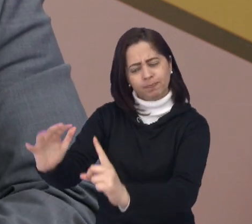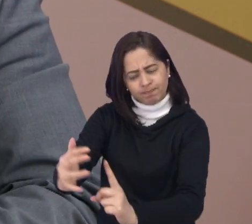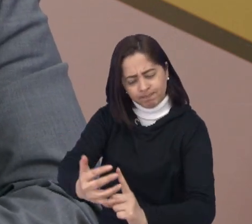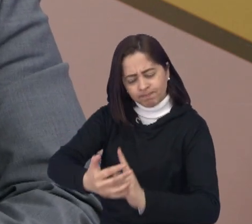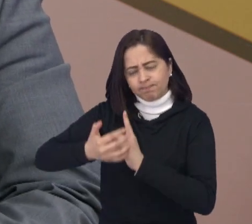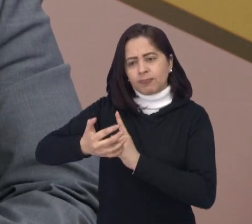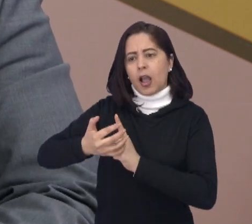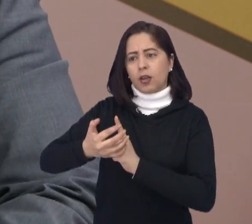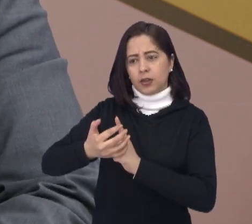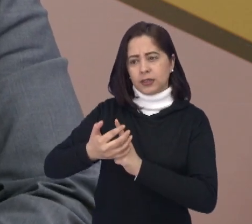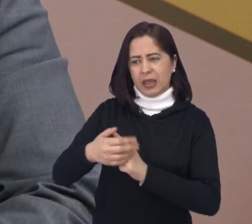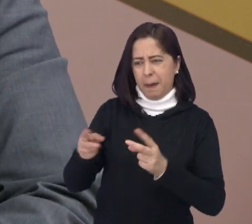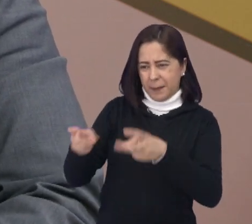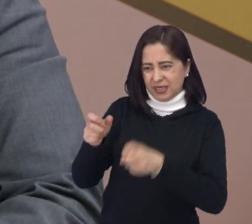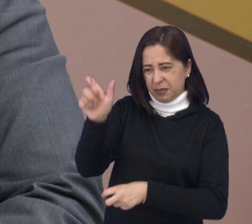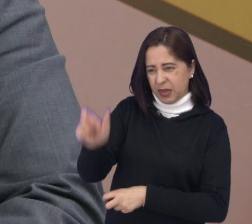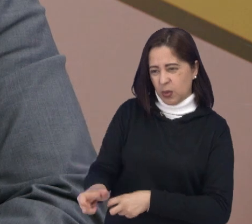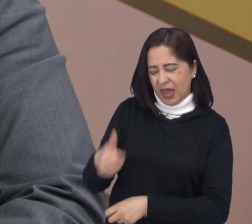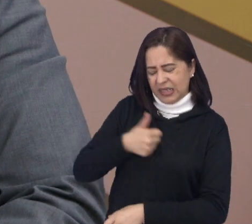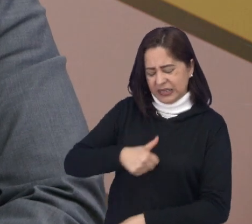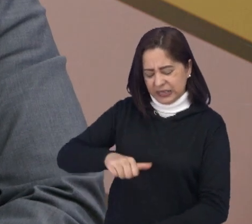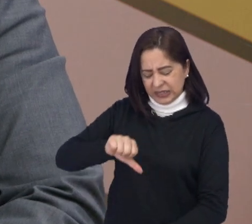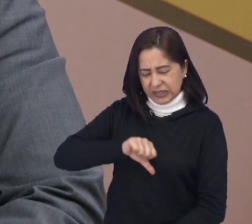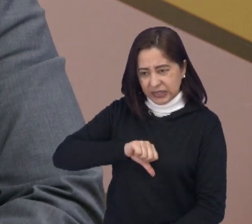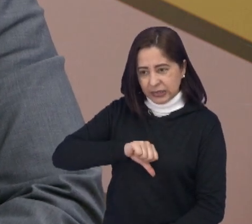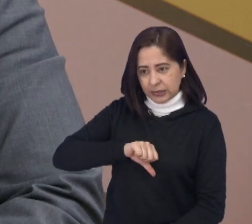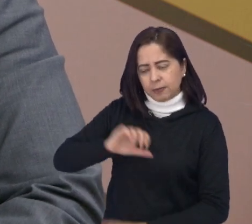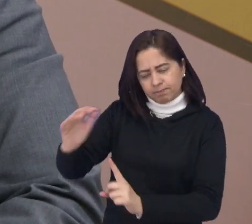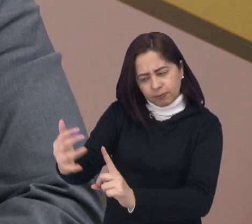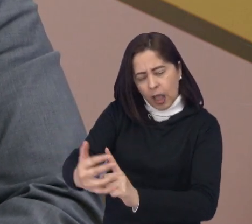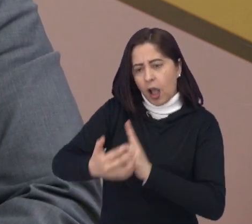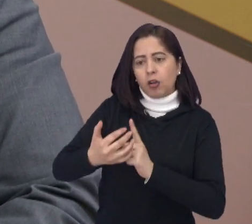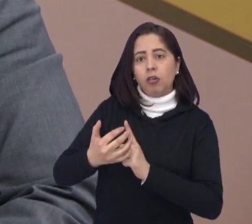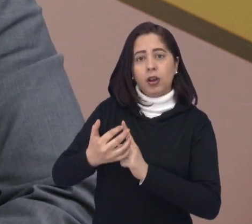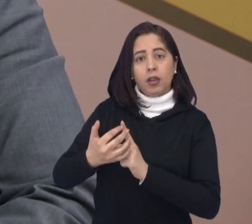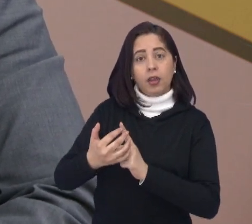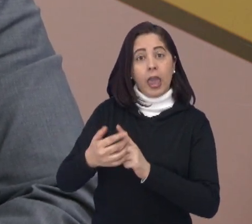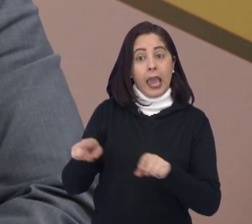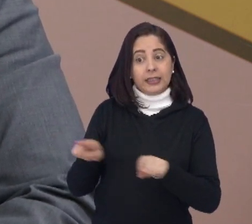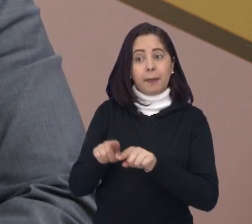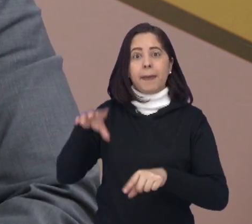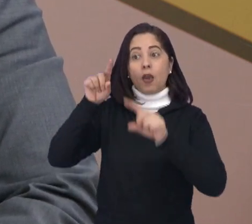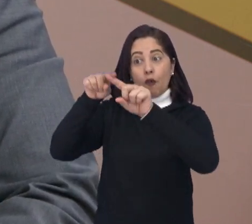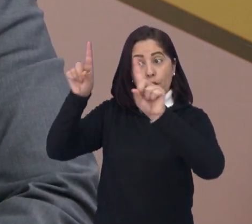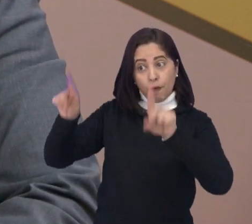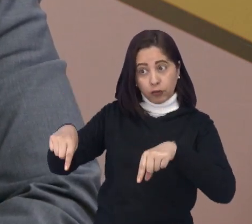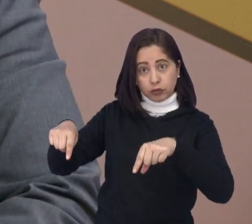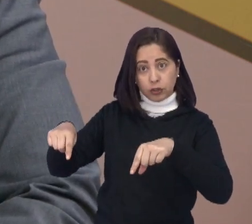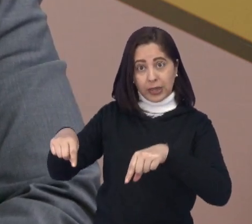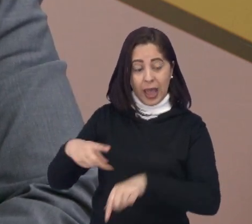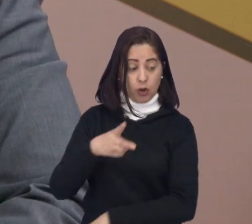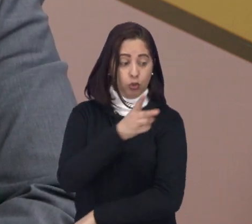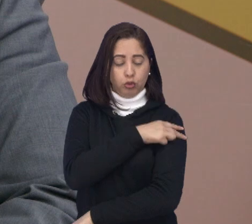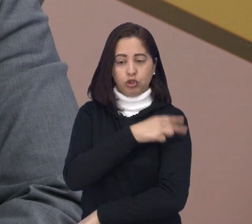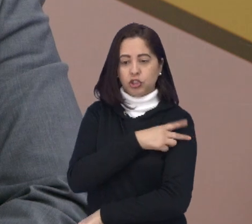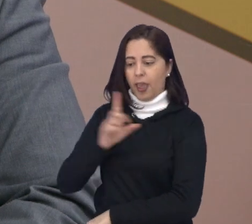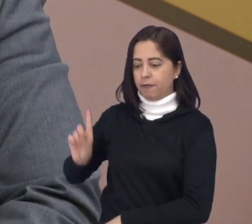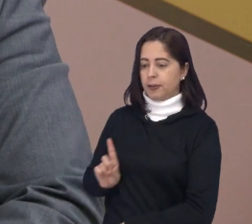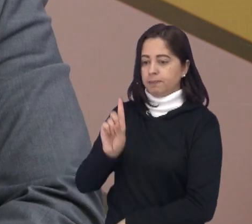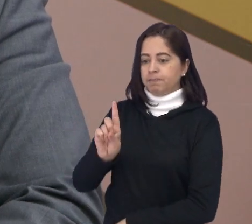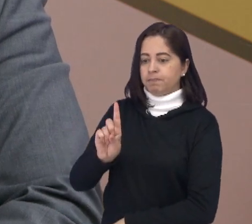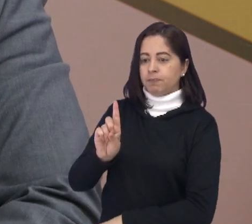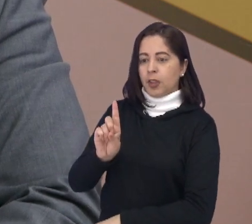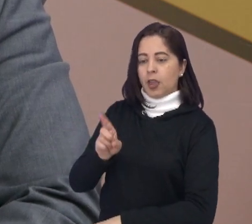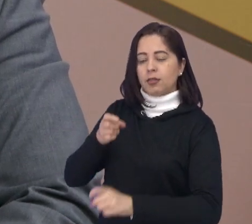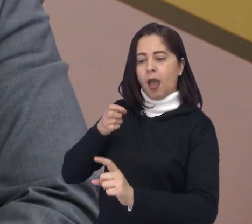percebe que ela não está legal, fazer treinamentos, tanto dos colaboradores para entender essa questão, quanto treinamento dos gestores